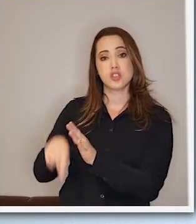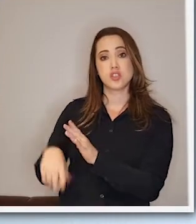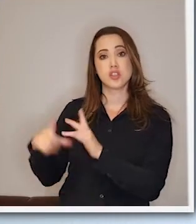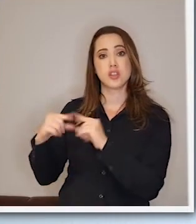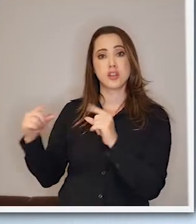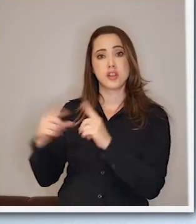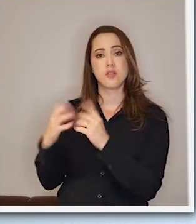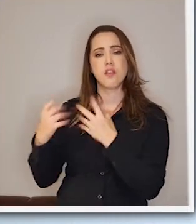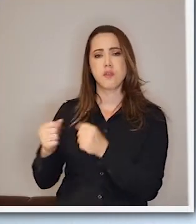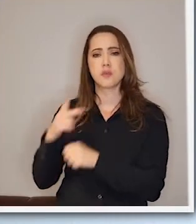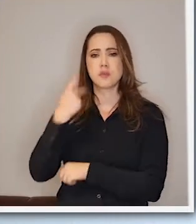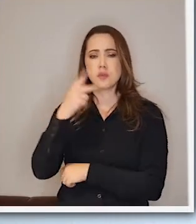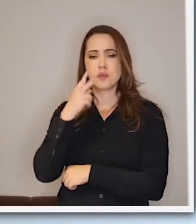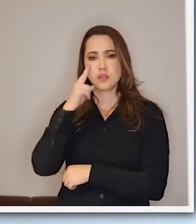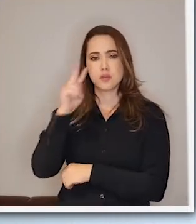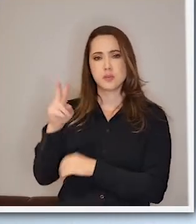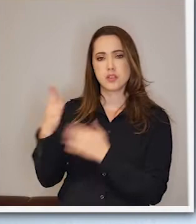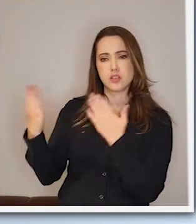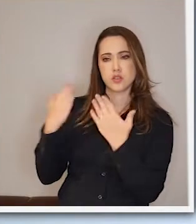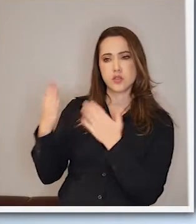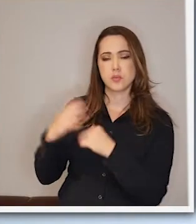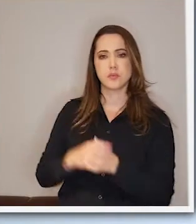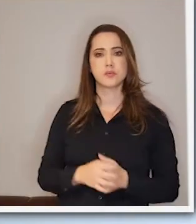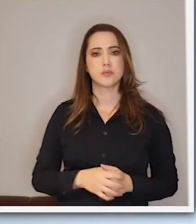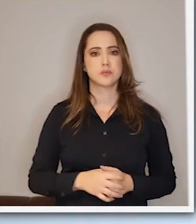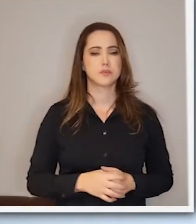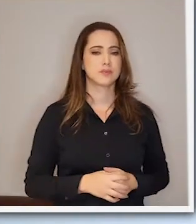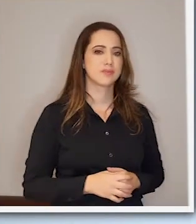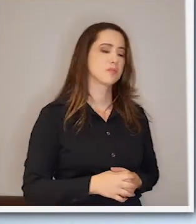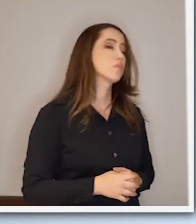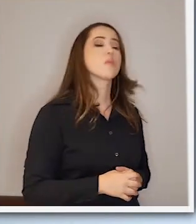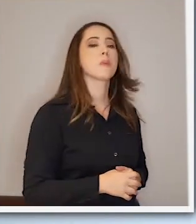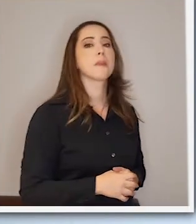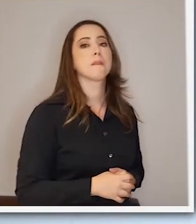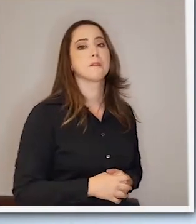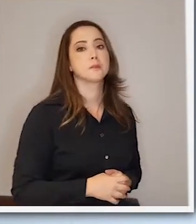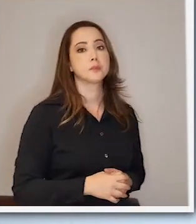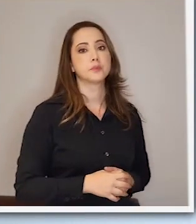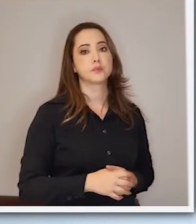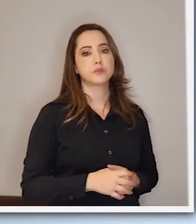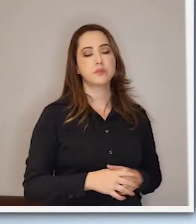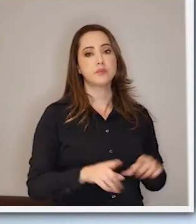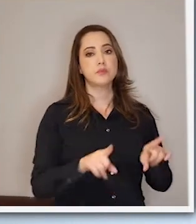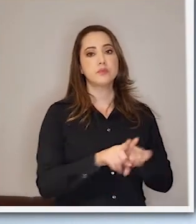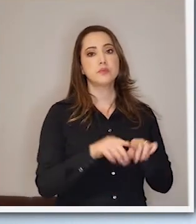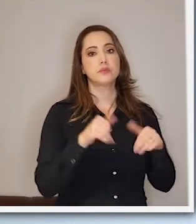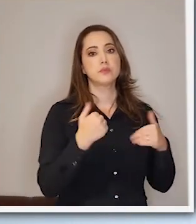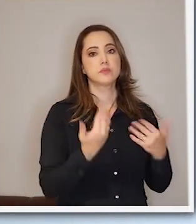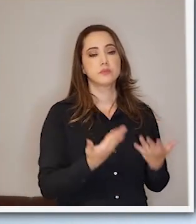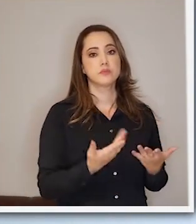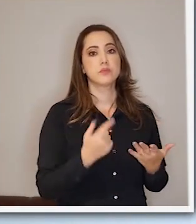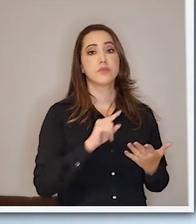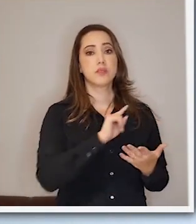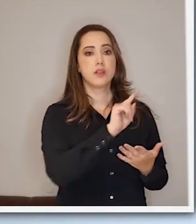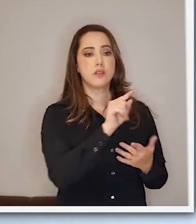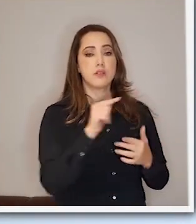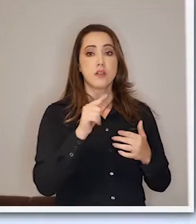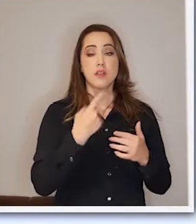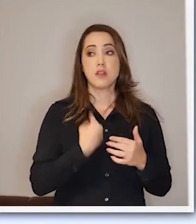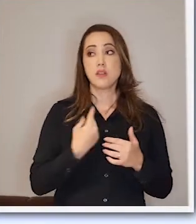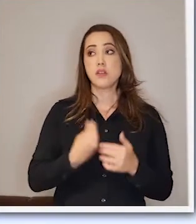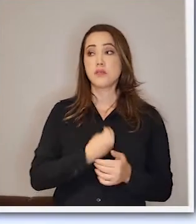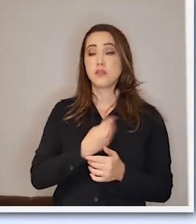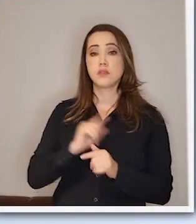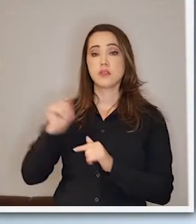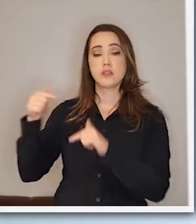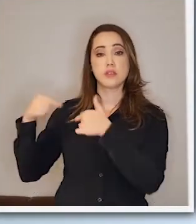e vamos falando da política também, mas assim, para a gente ir acompanhando aqui. Mas você imagina, no meu estado de vulnerabilidade, Adriano,